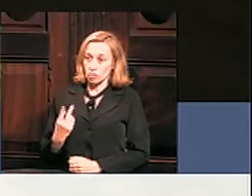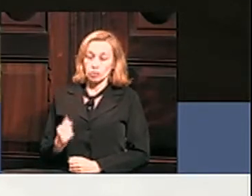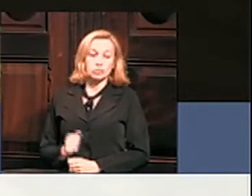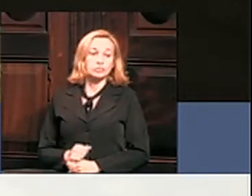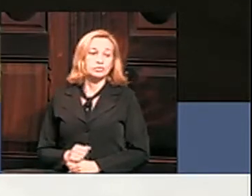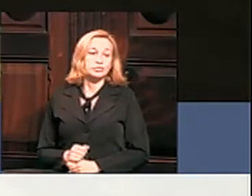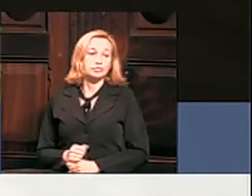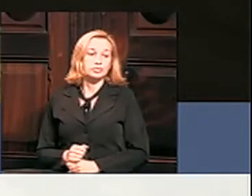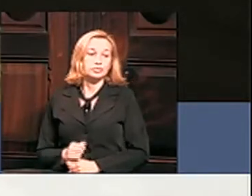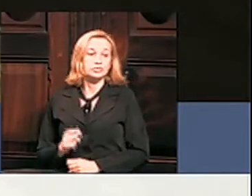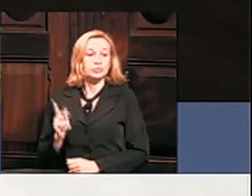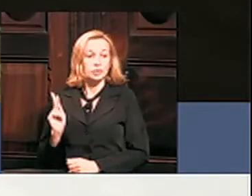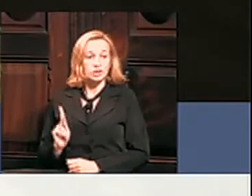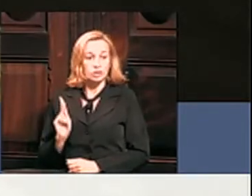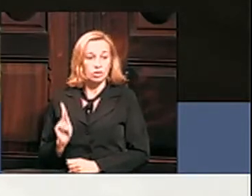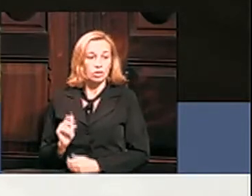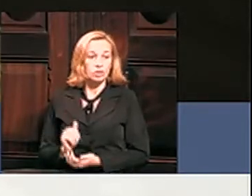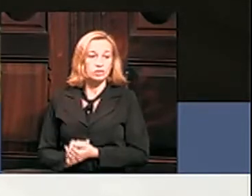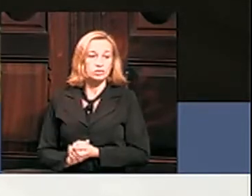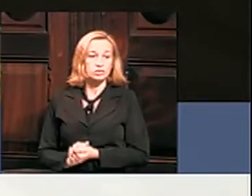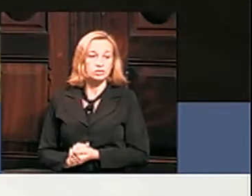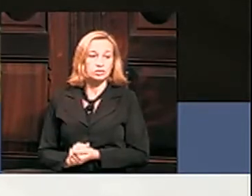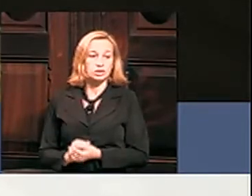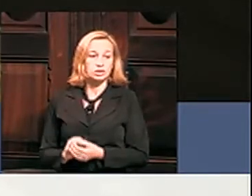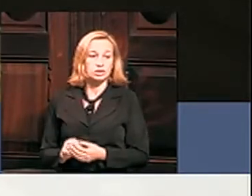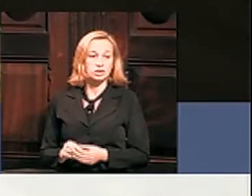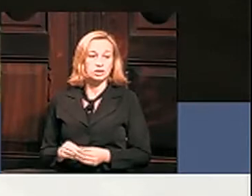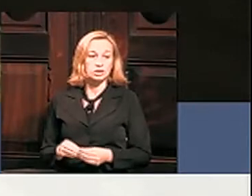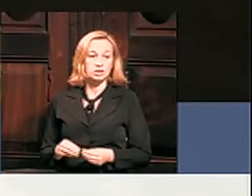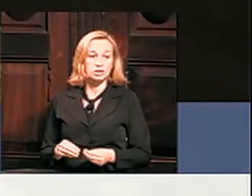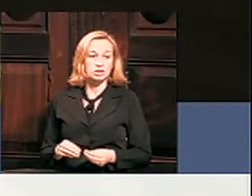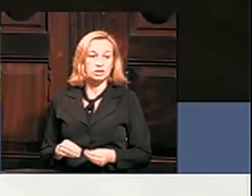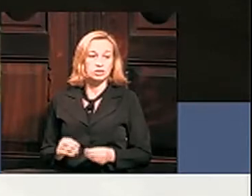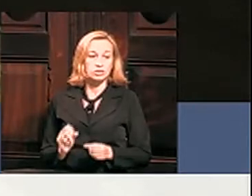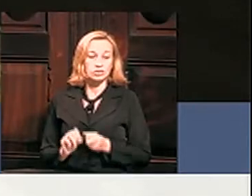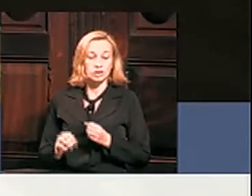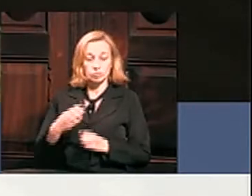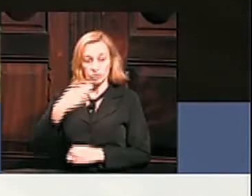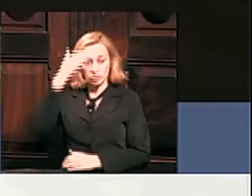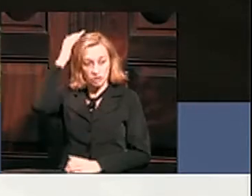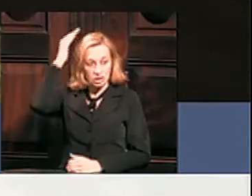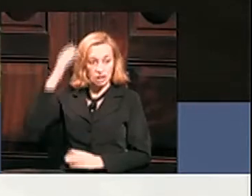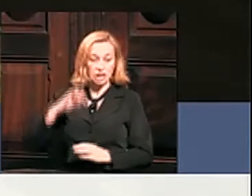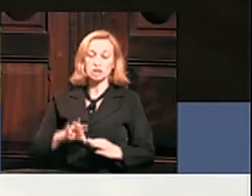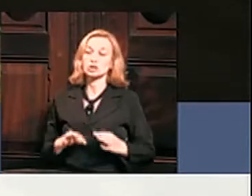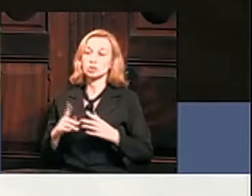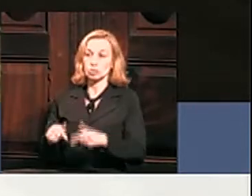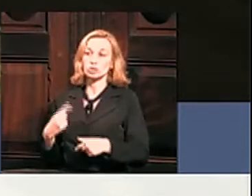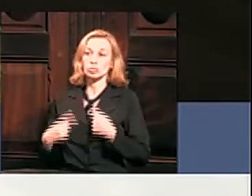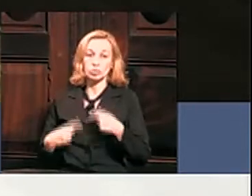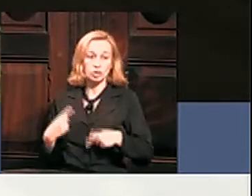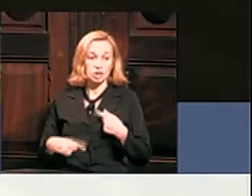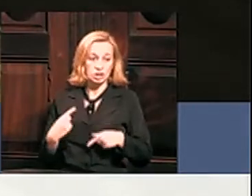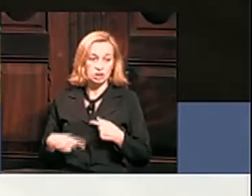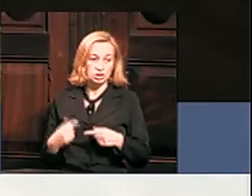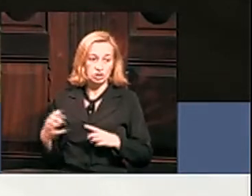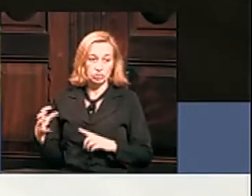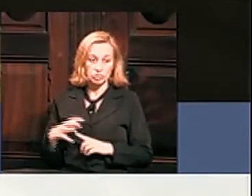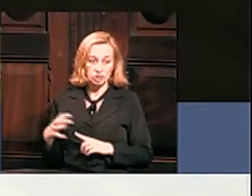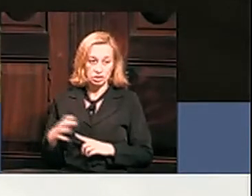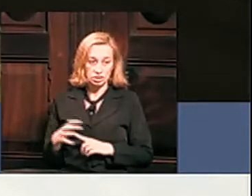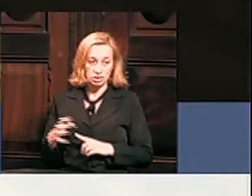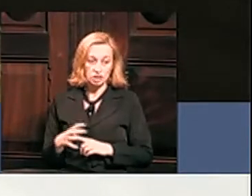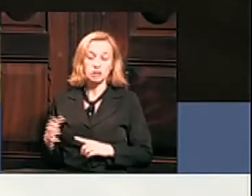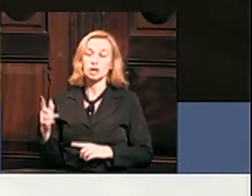entrega feita pelo governo Temer a toda a política do pré-sal,